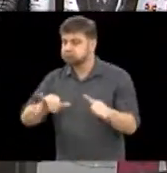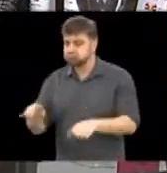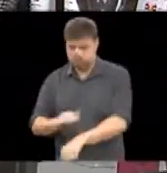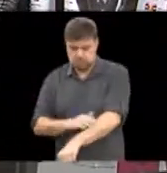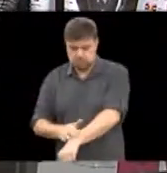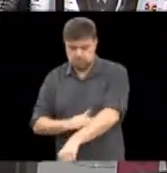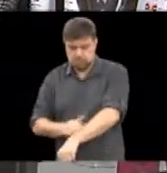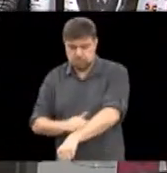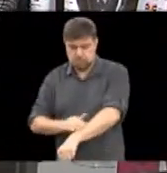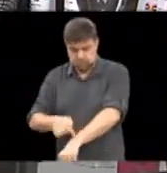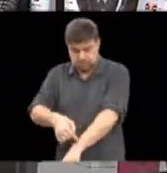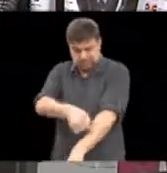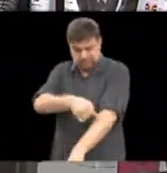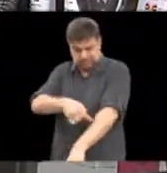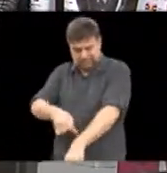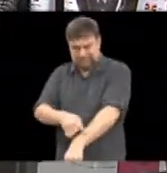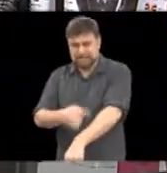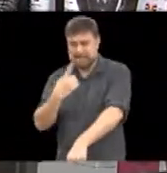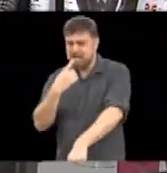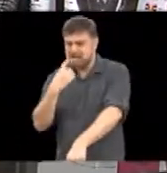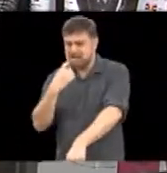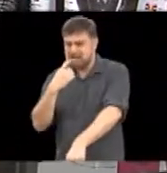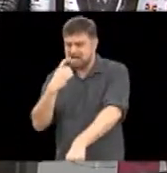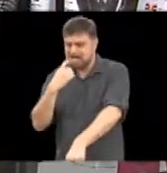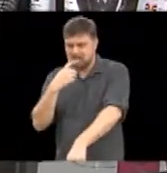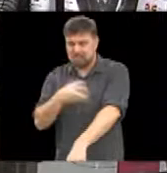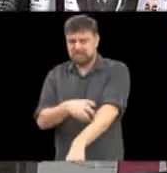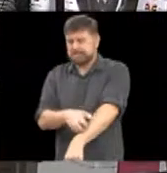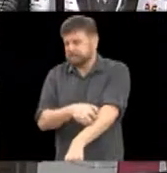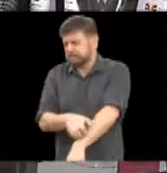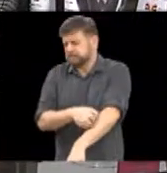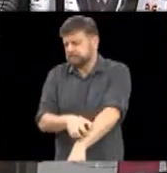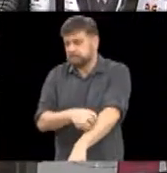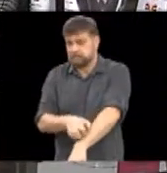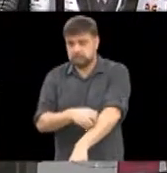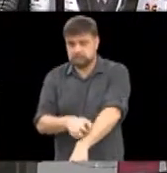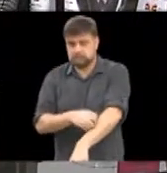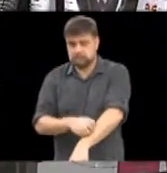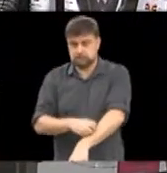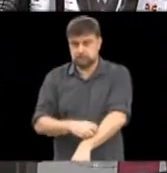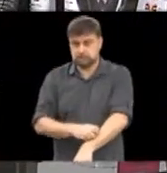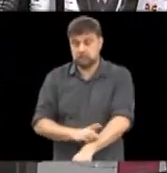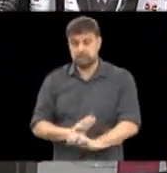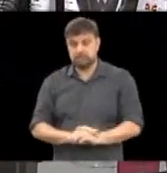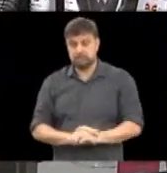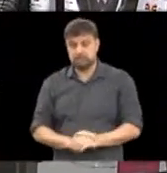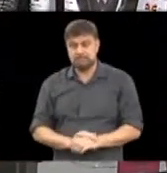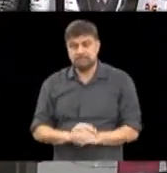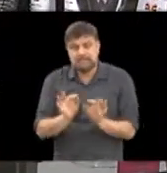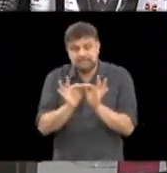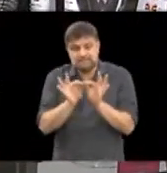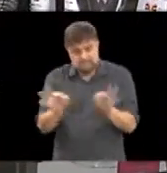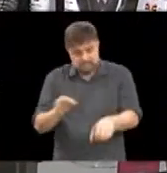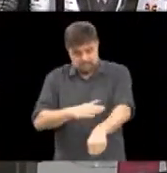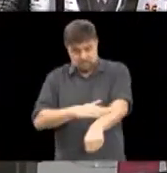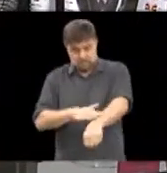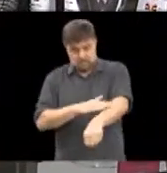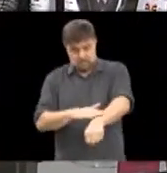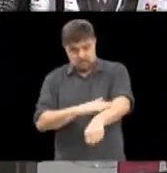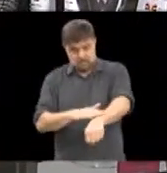pode desencadear uma urticária, que é vamos supor, uma reação mais superficial da